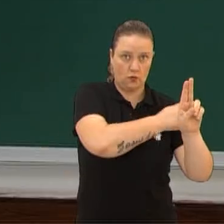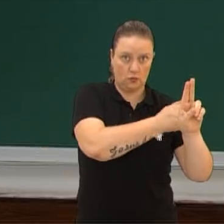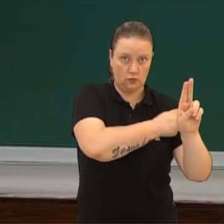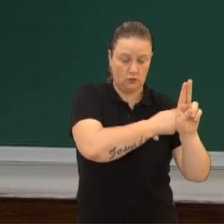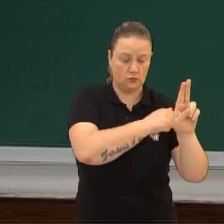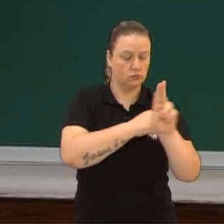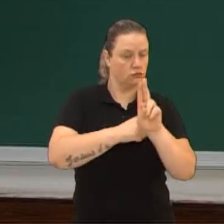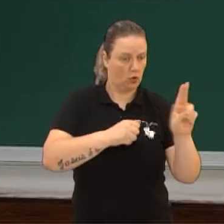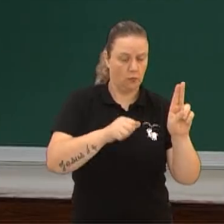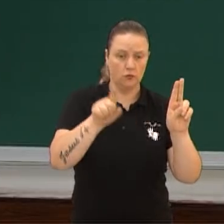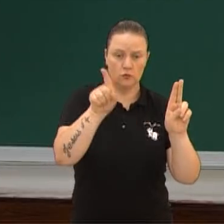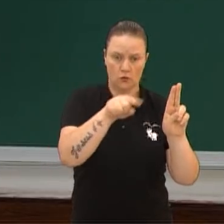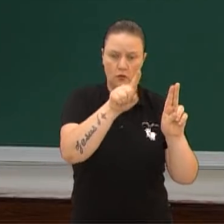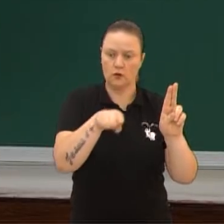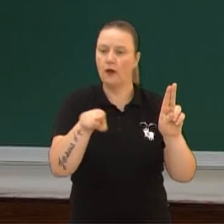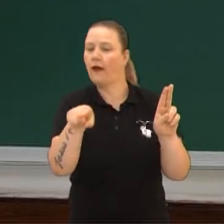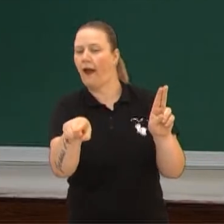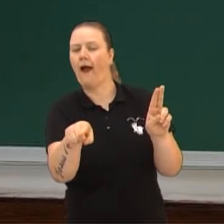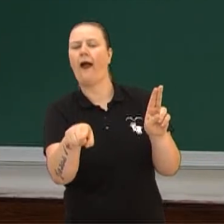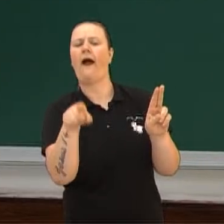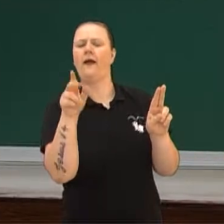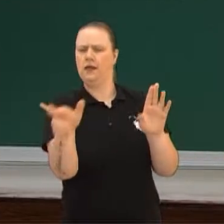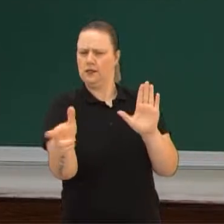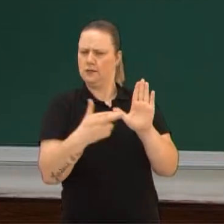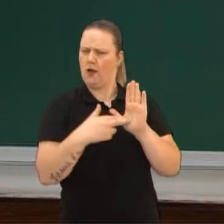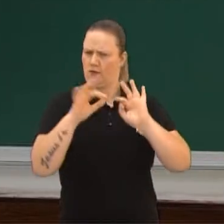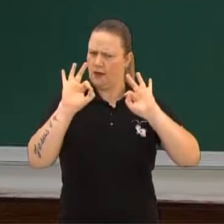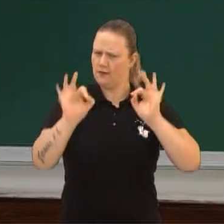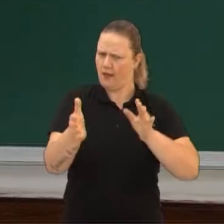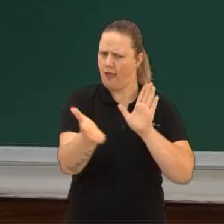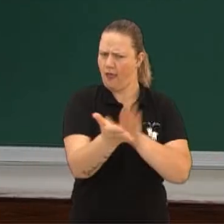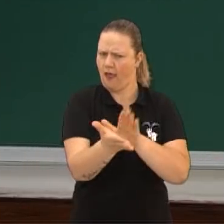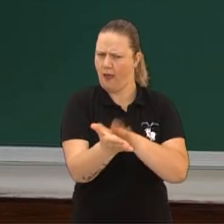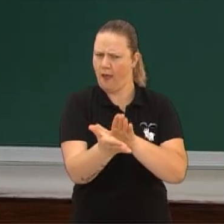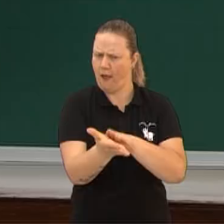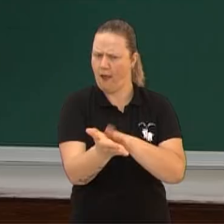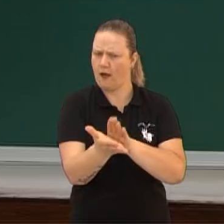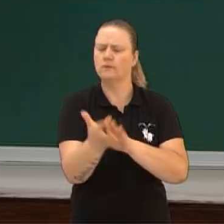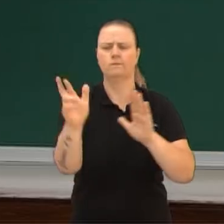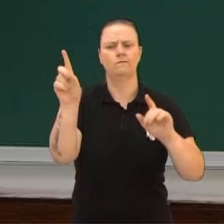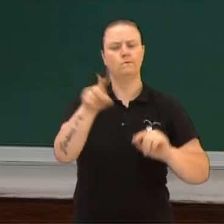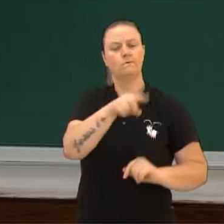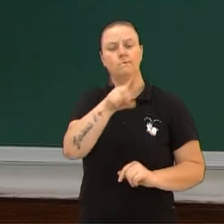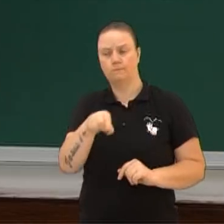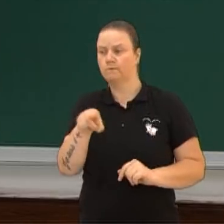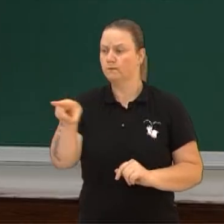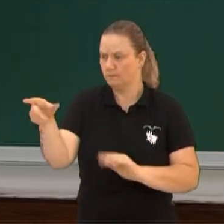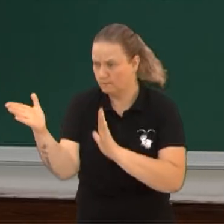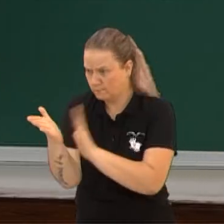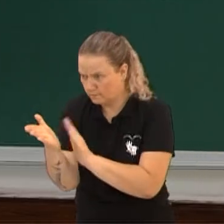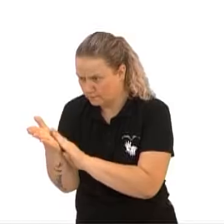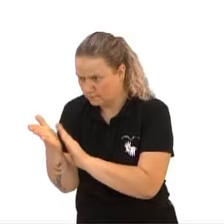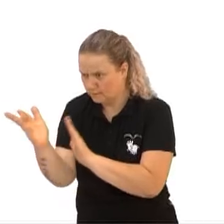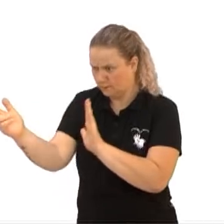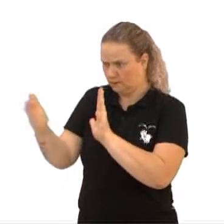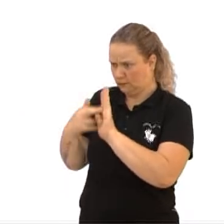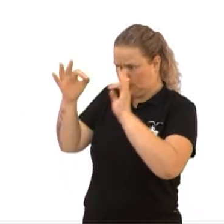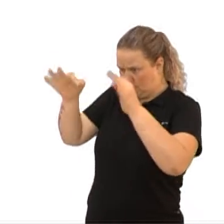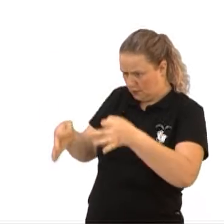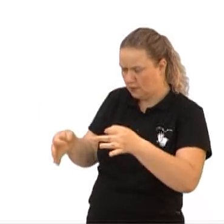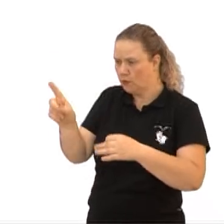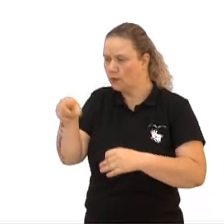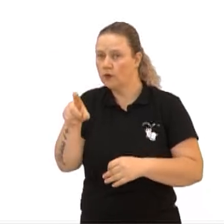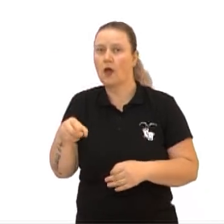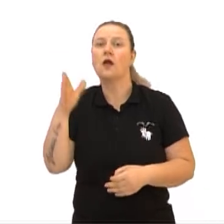do professor ficar controlando. Opa, aquele aluno lá, né, acertou, vou colocar um X aqui do lado, tá bom? Sabendo que o professor fez